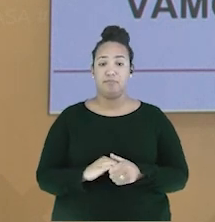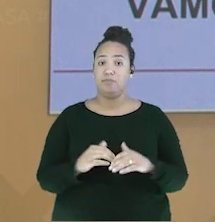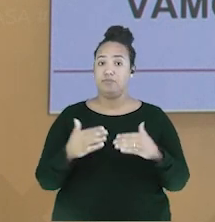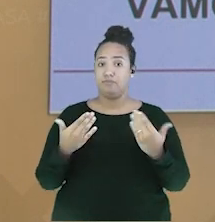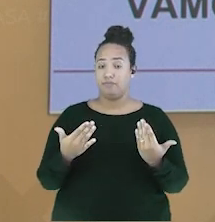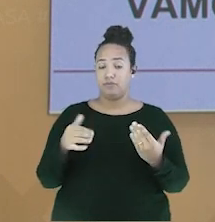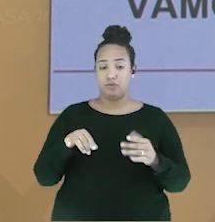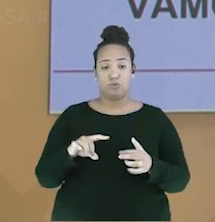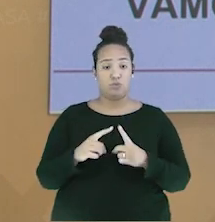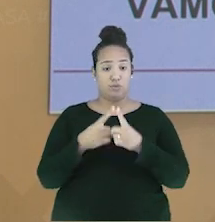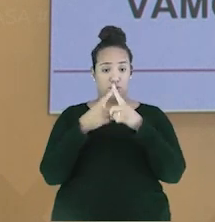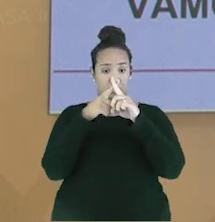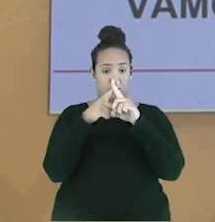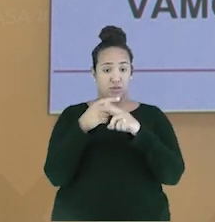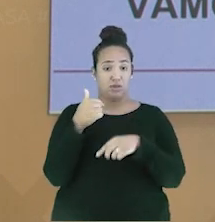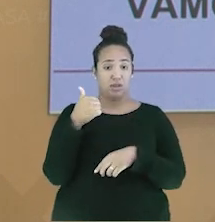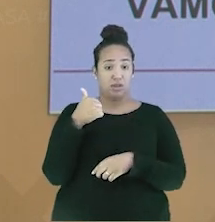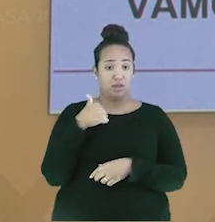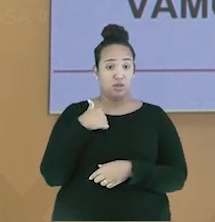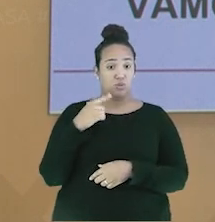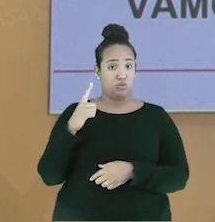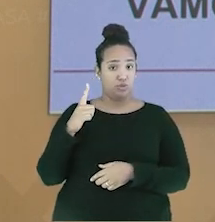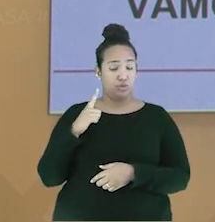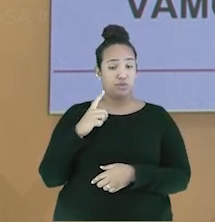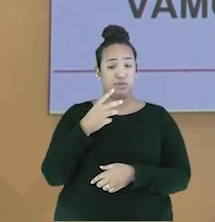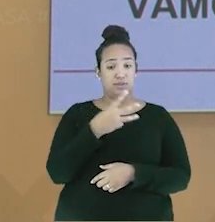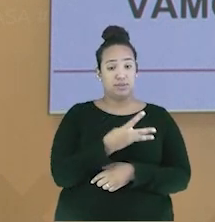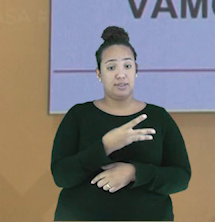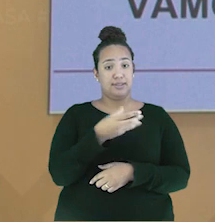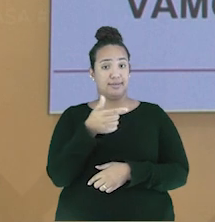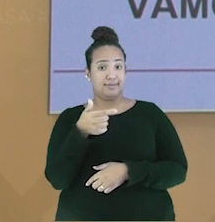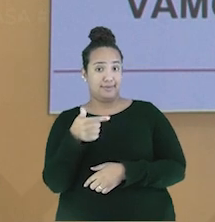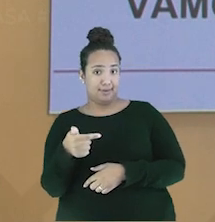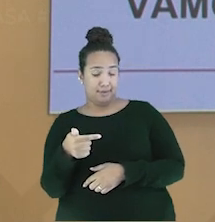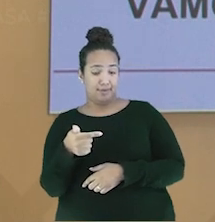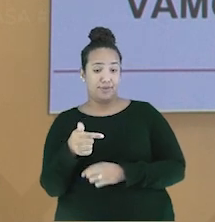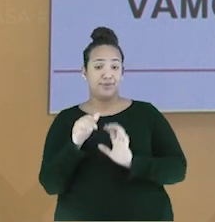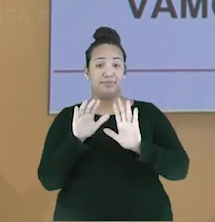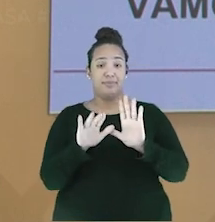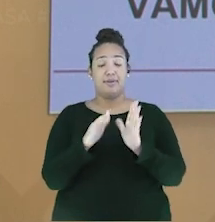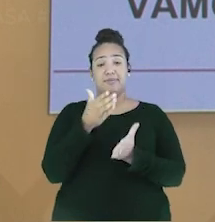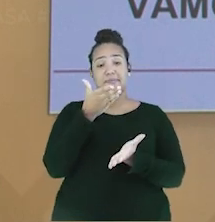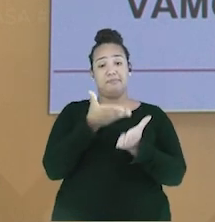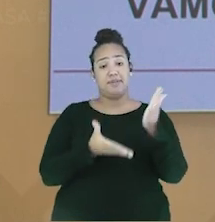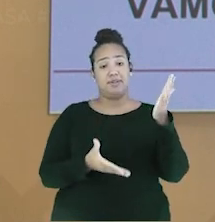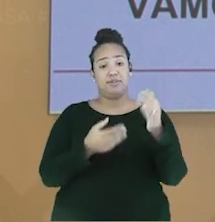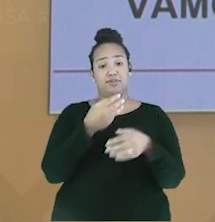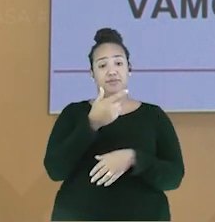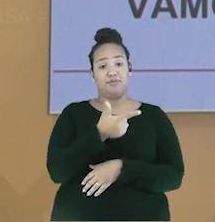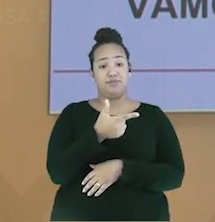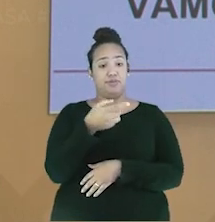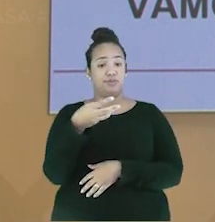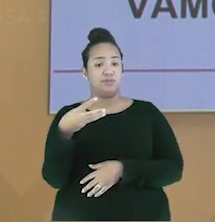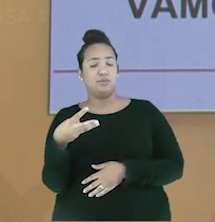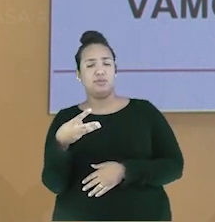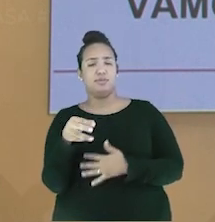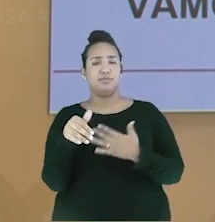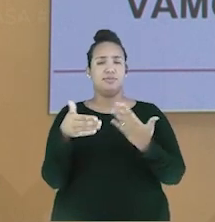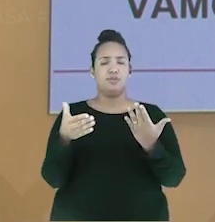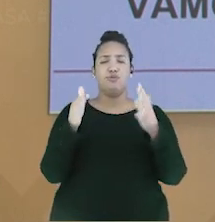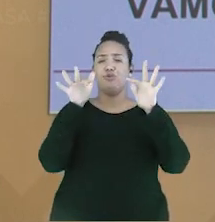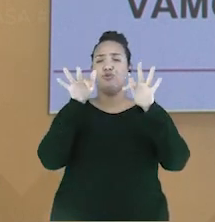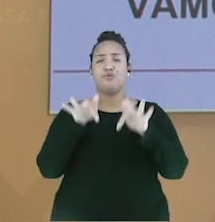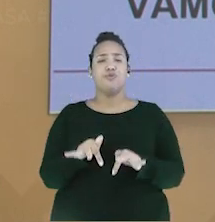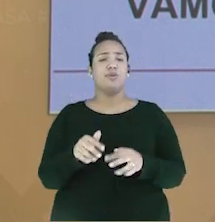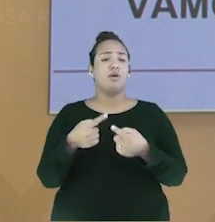competição, eu cheguei com 37 bolinhas de gude e perdi 23. Ao final da competição,